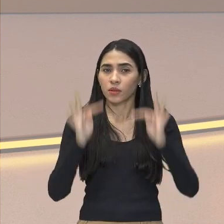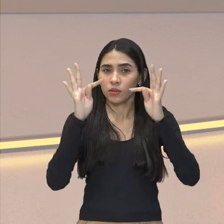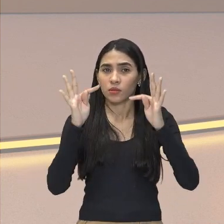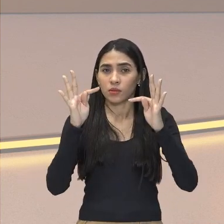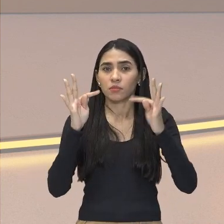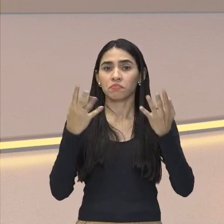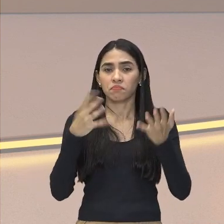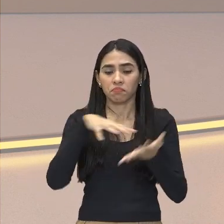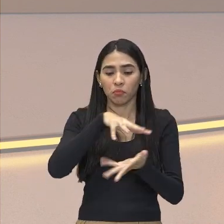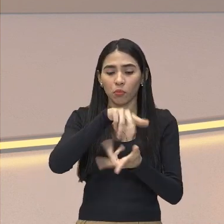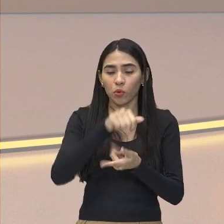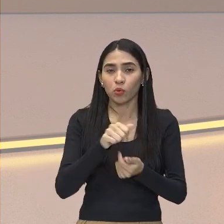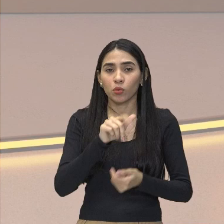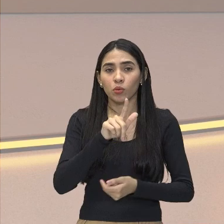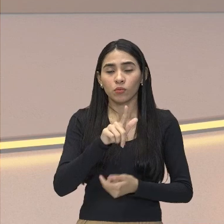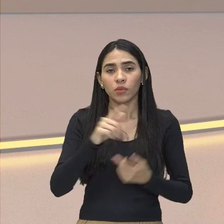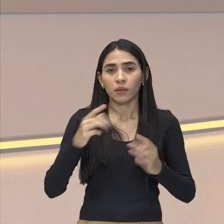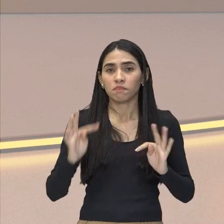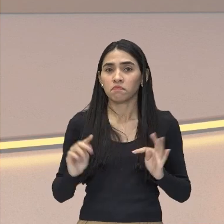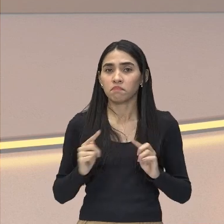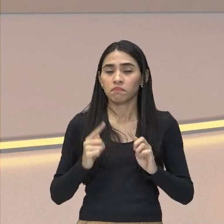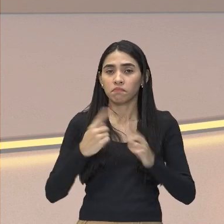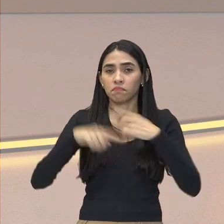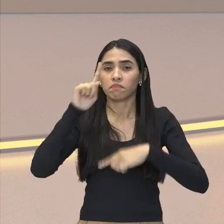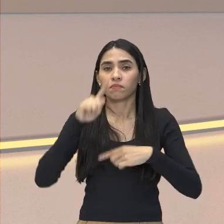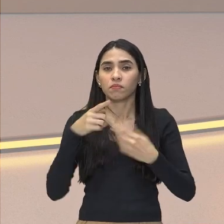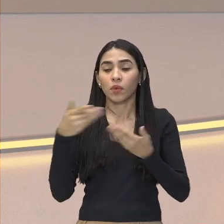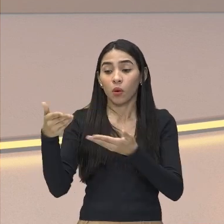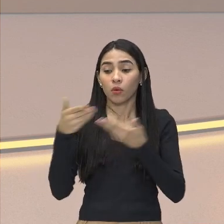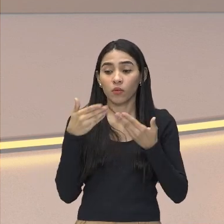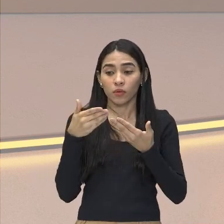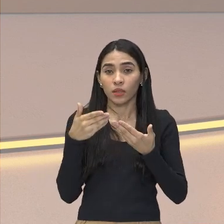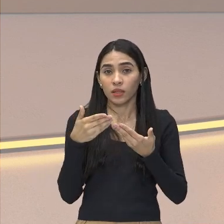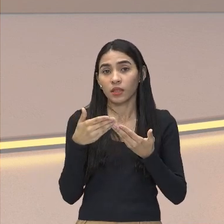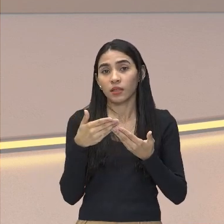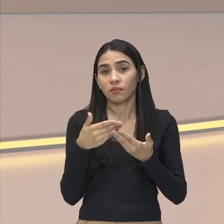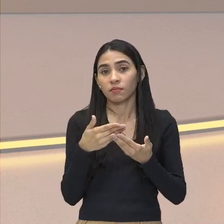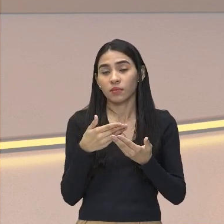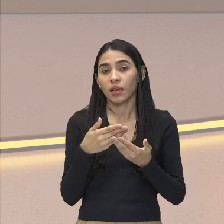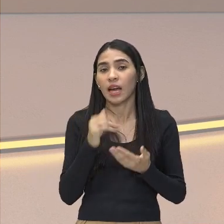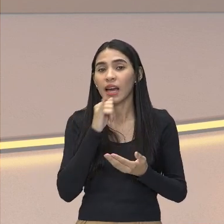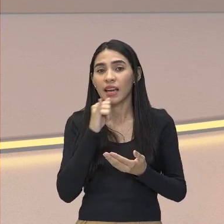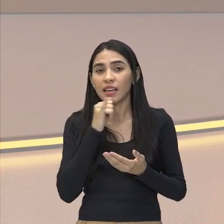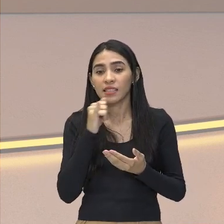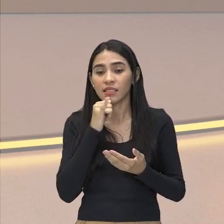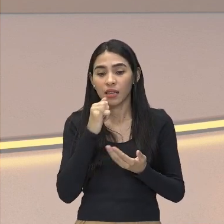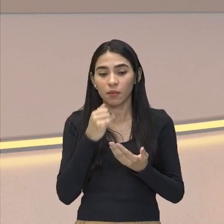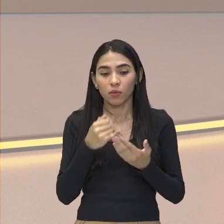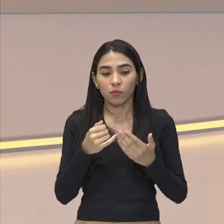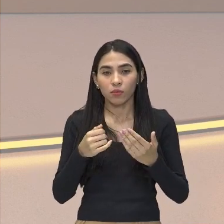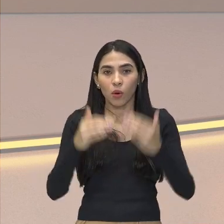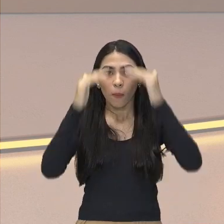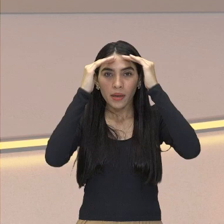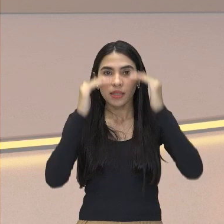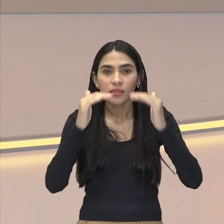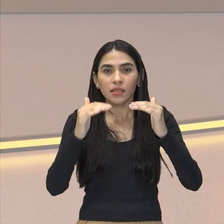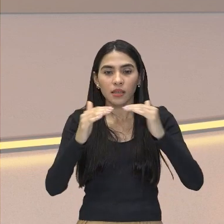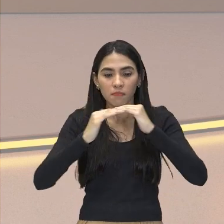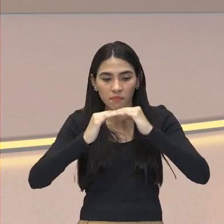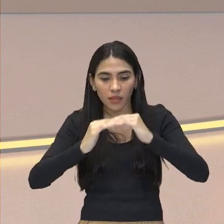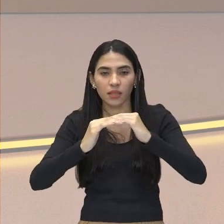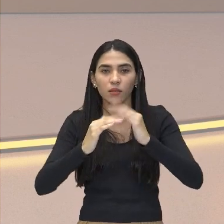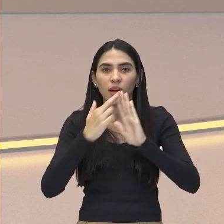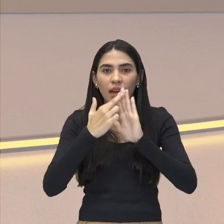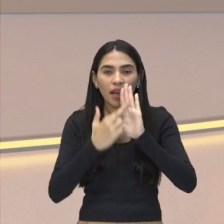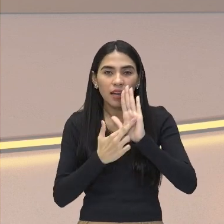mundo globalizado aí, ele nos convida a não sermos mais nós mesmos, a sermos do mundo como um todo, não é?